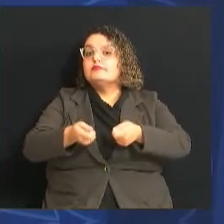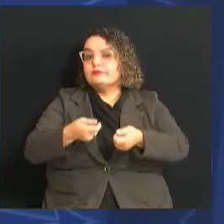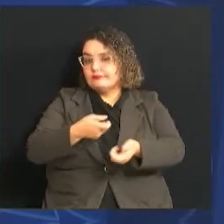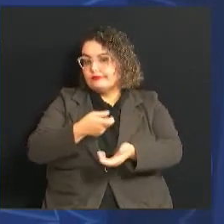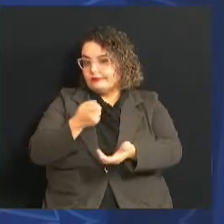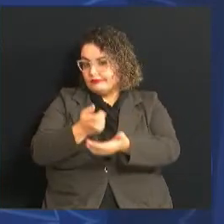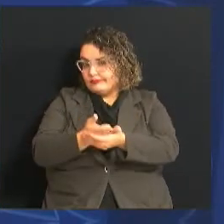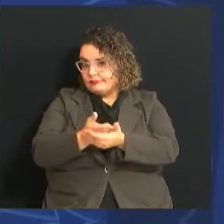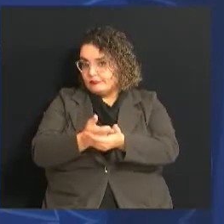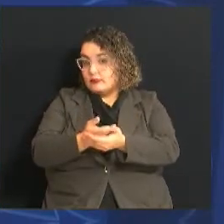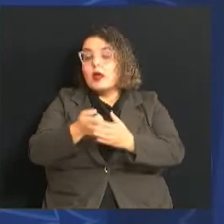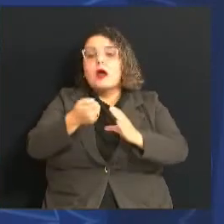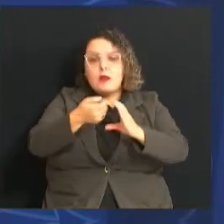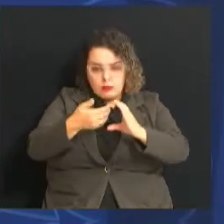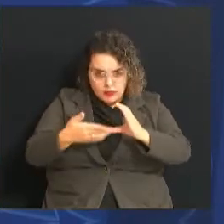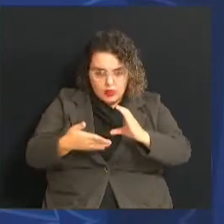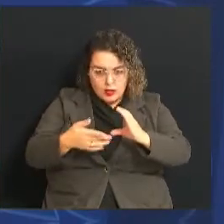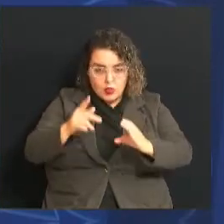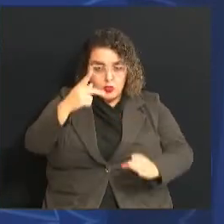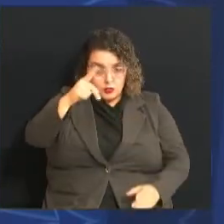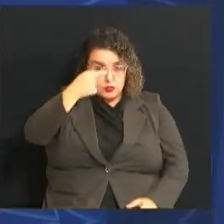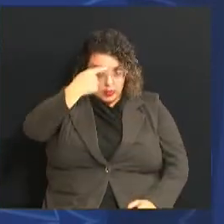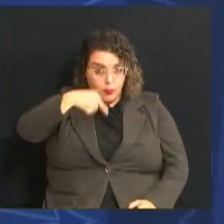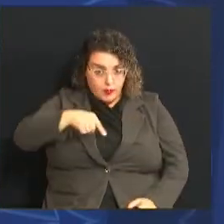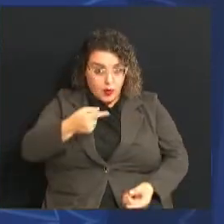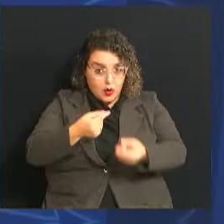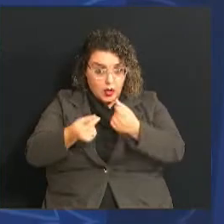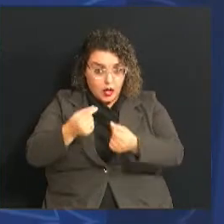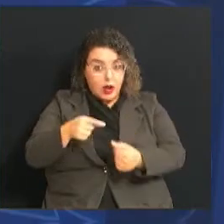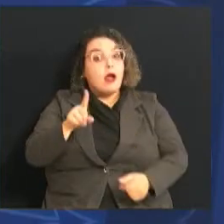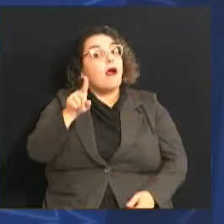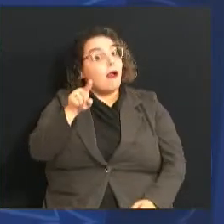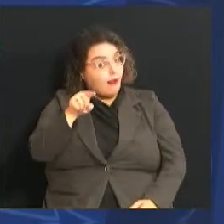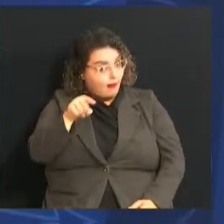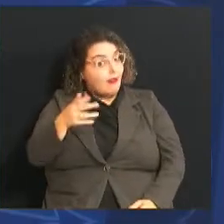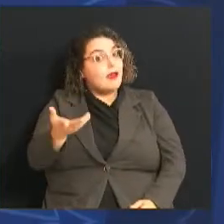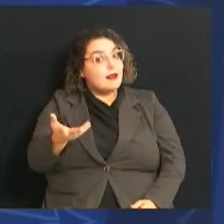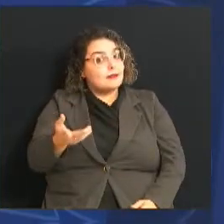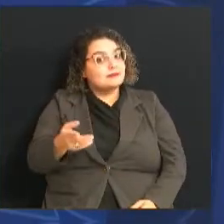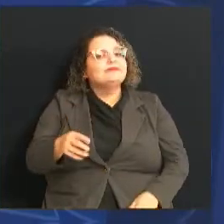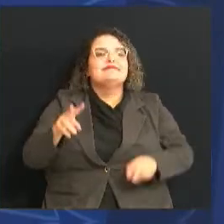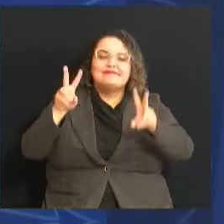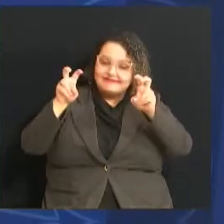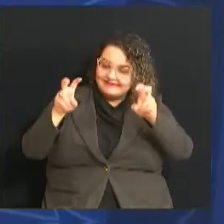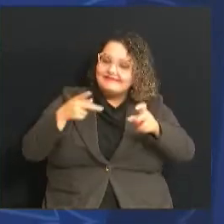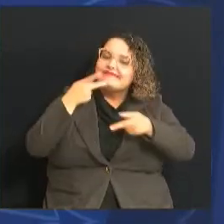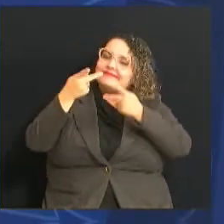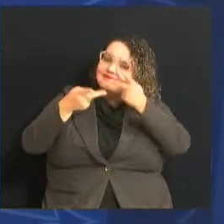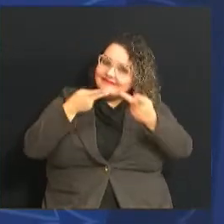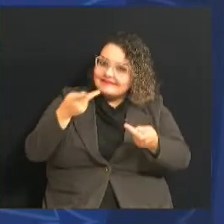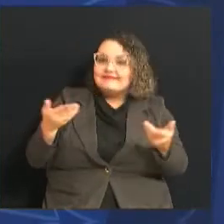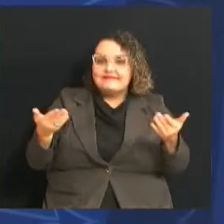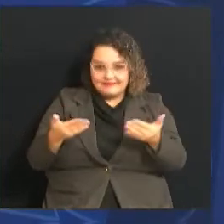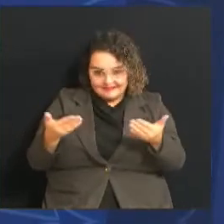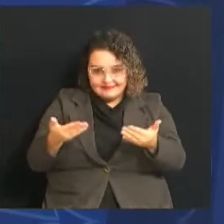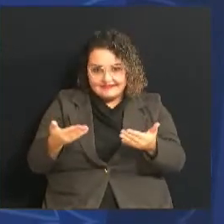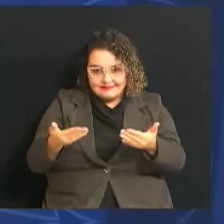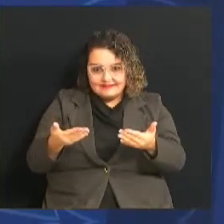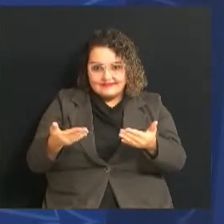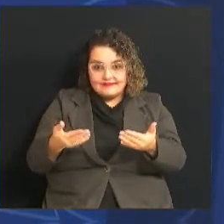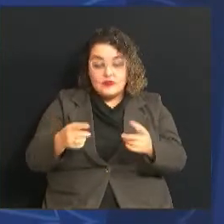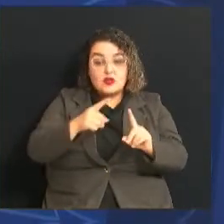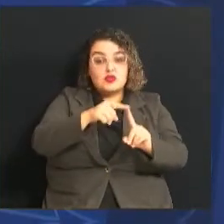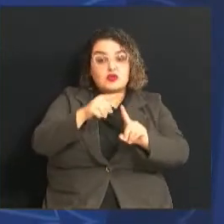é uma característica do seu perfil financeiro? Pois é, e é sobre isso que nós vamos falar agora, sobre os tipos